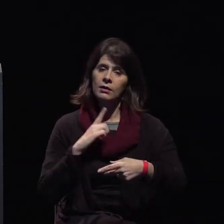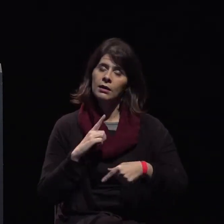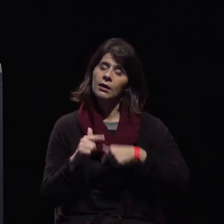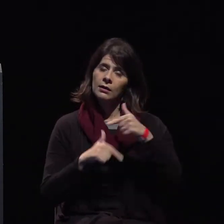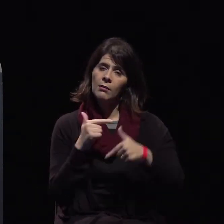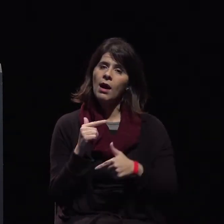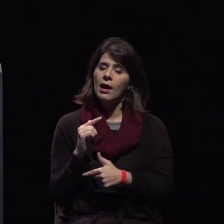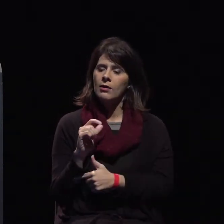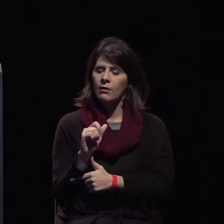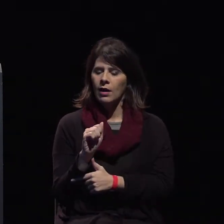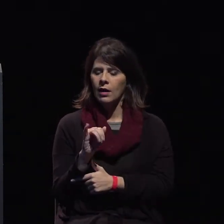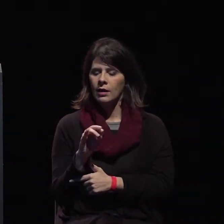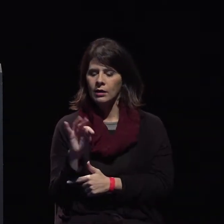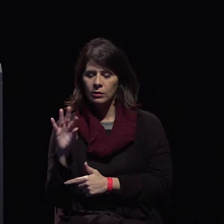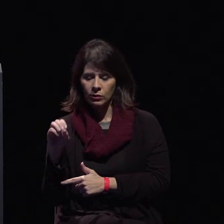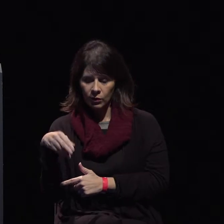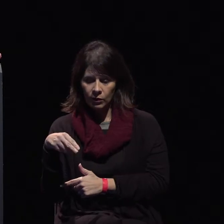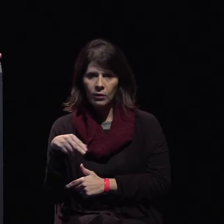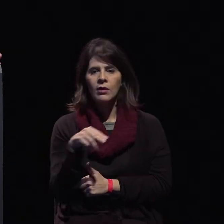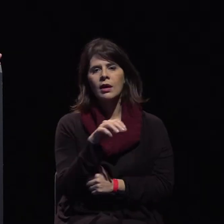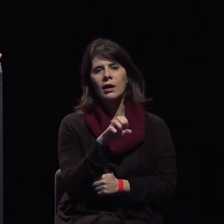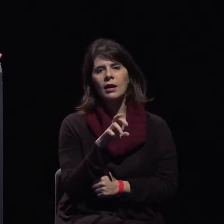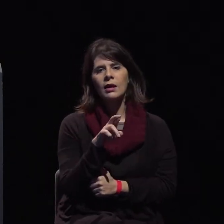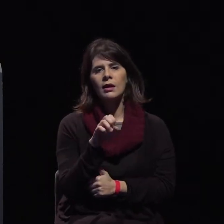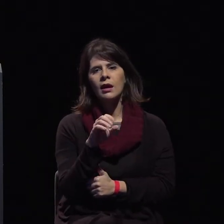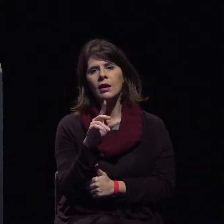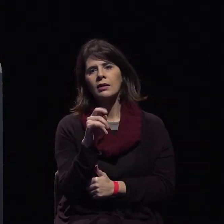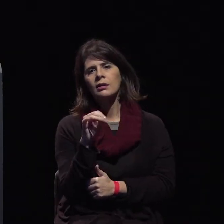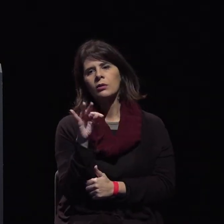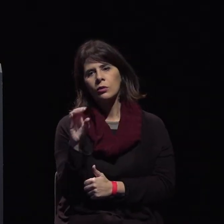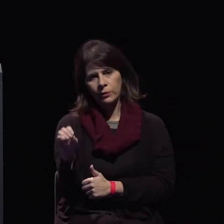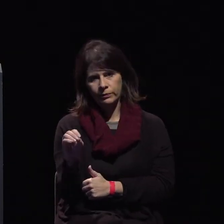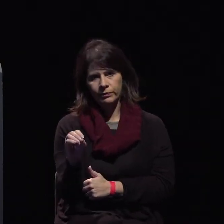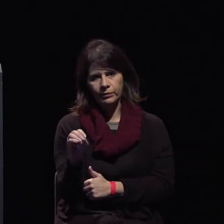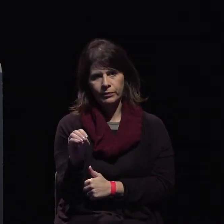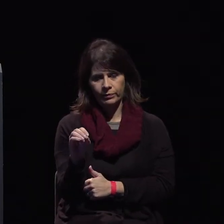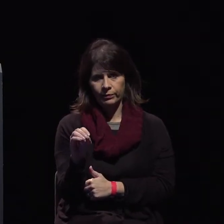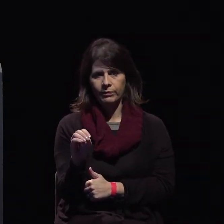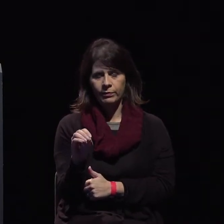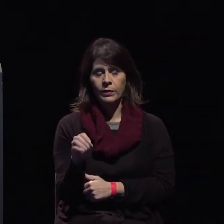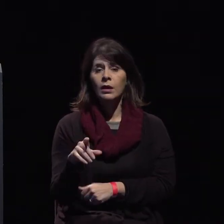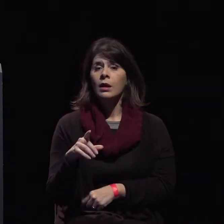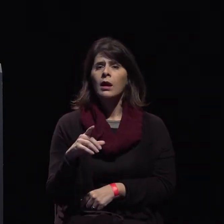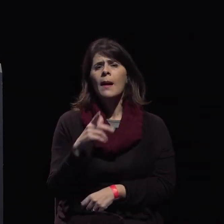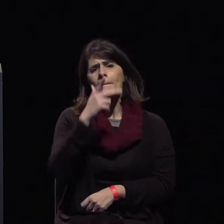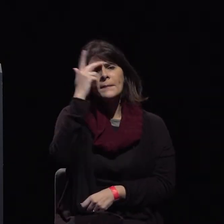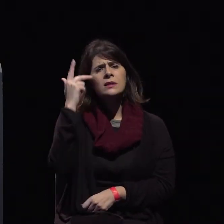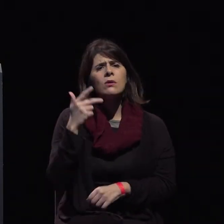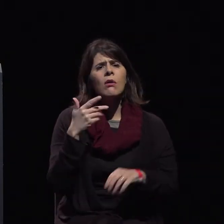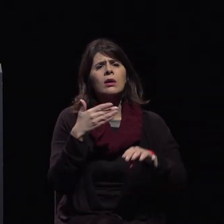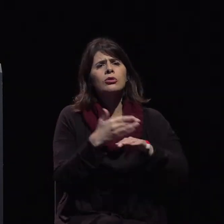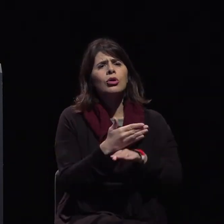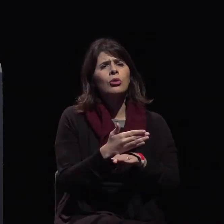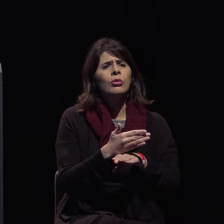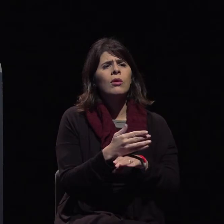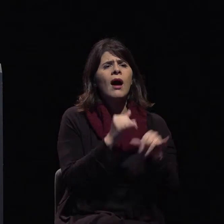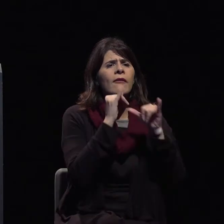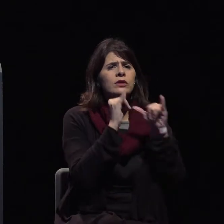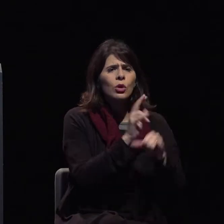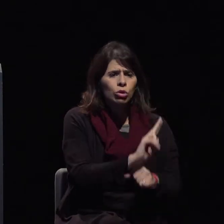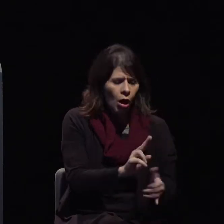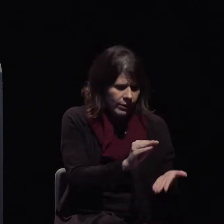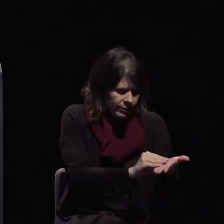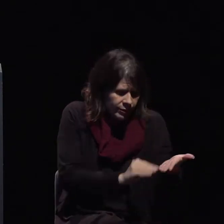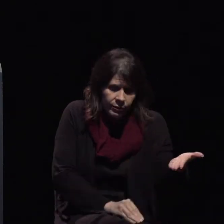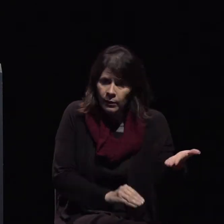Heráclito. Aqueles que não se identificaram na recepção, na entrada, junto às recepcionistas, eu peço que vocês façam